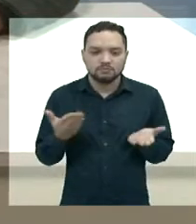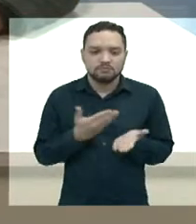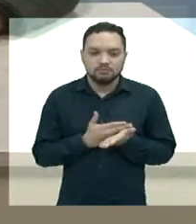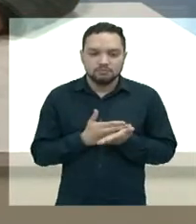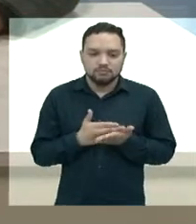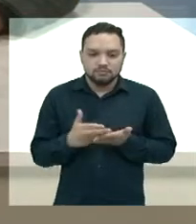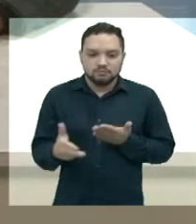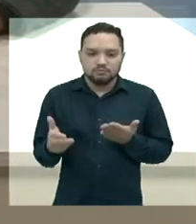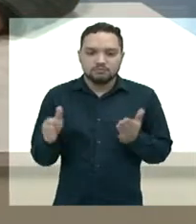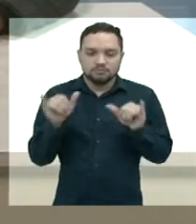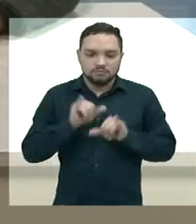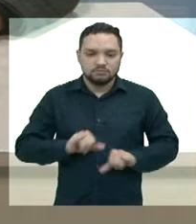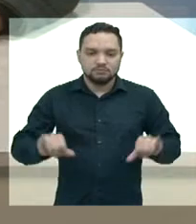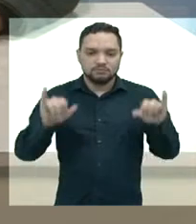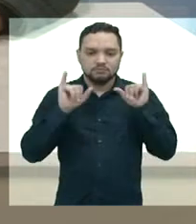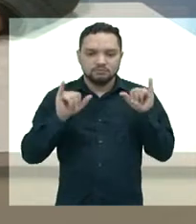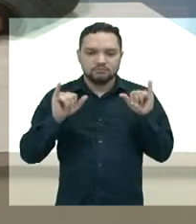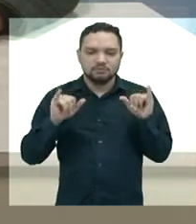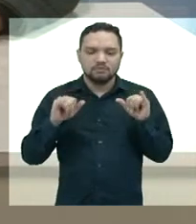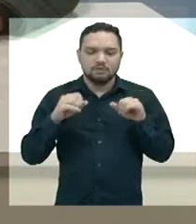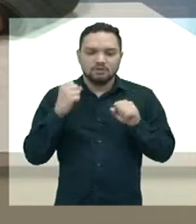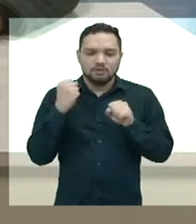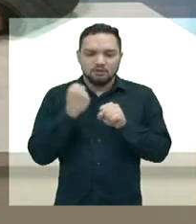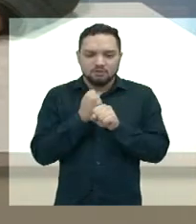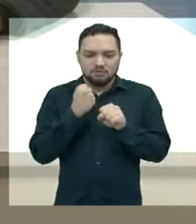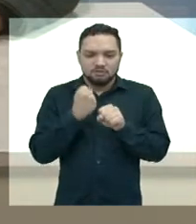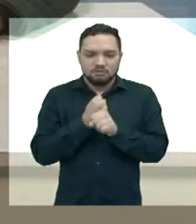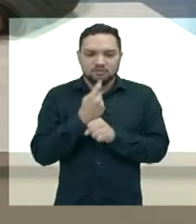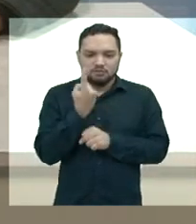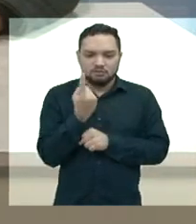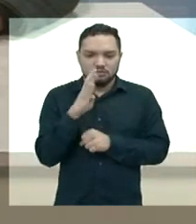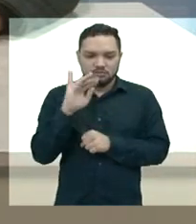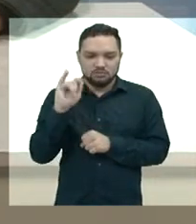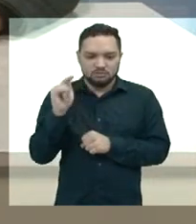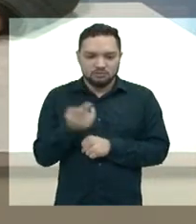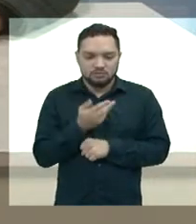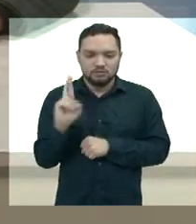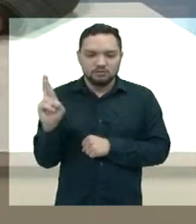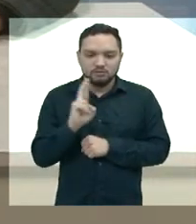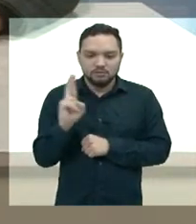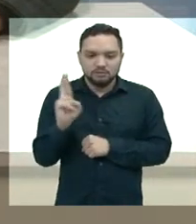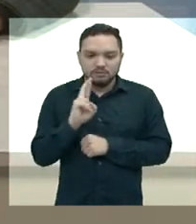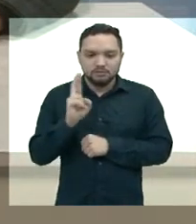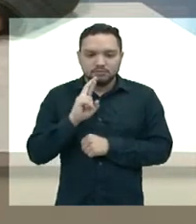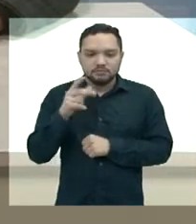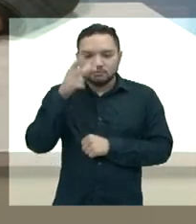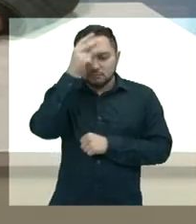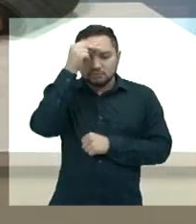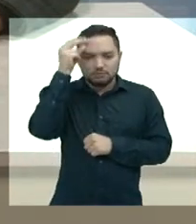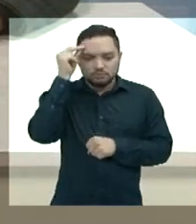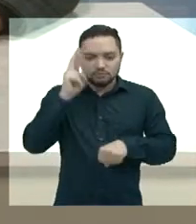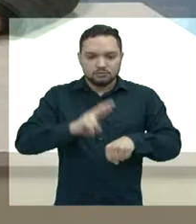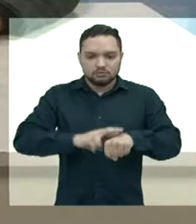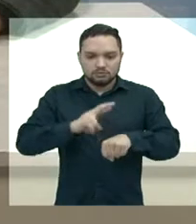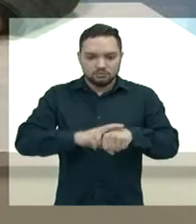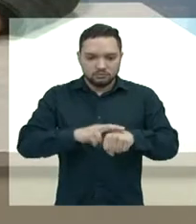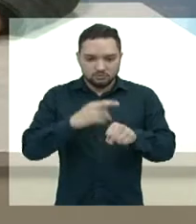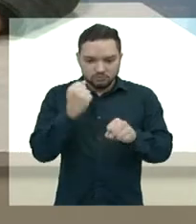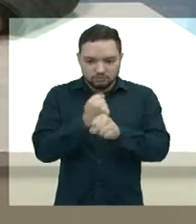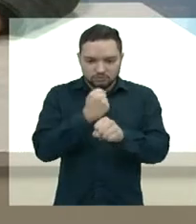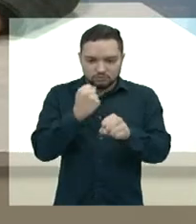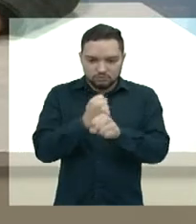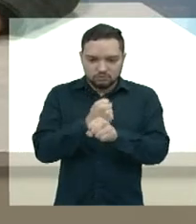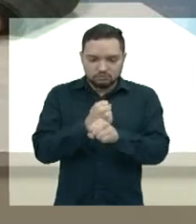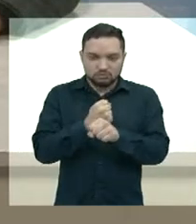um pacote de obras de cerca de R$ 1,5 bilhão pelo prefeito Roberto Cláudio no Teatro São